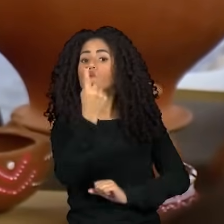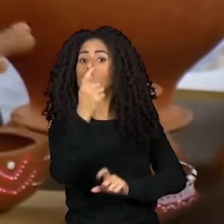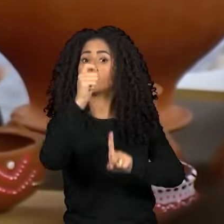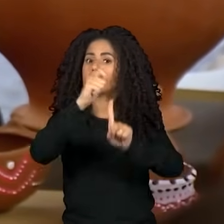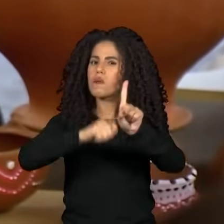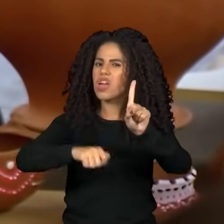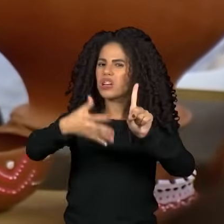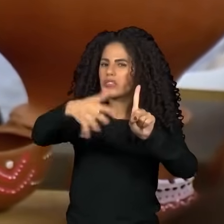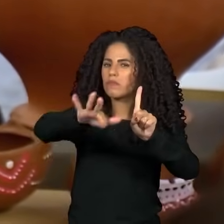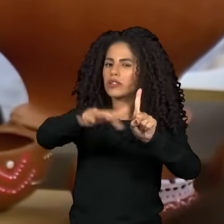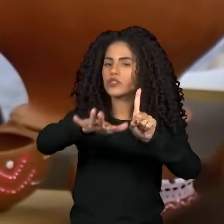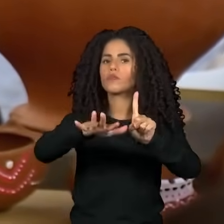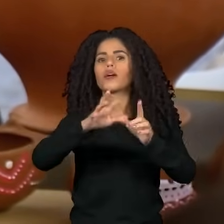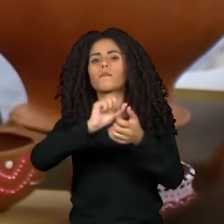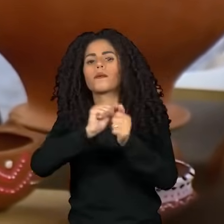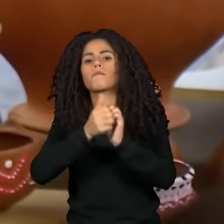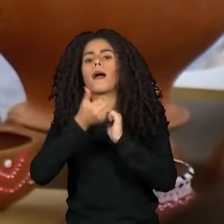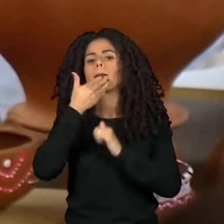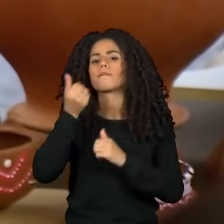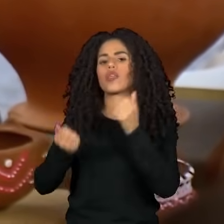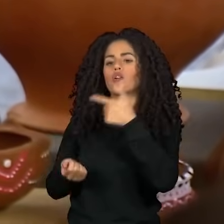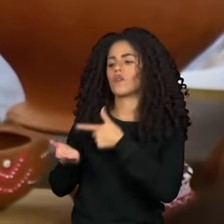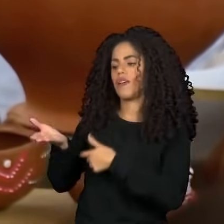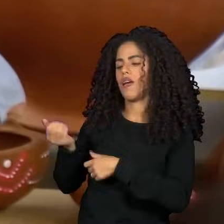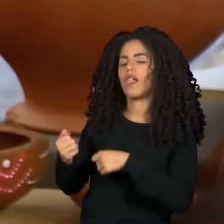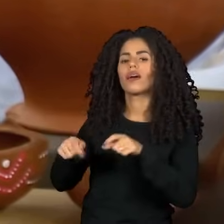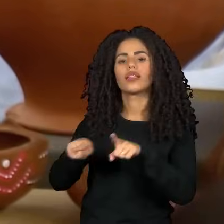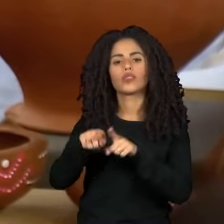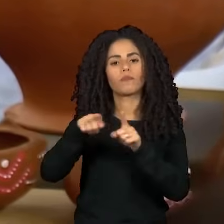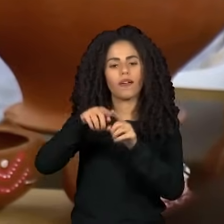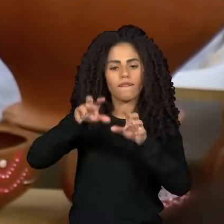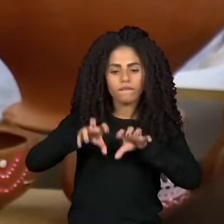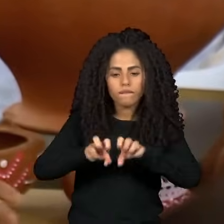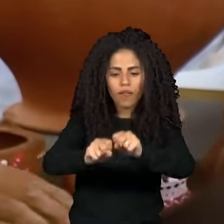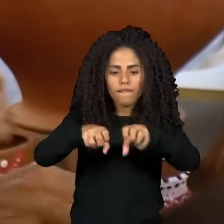fui fazendo já melhor do que ela. Quando eu amasso